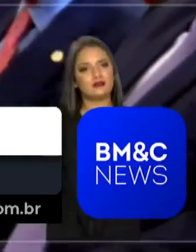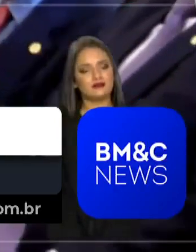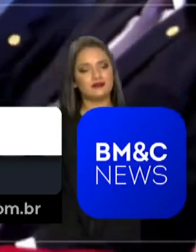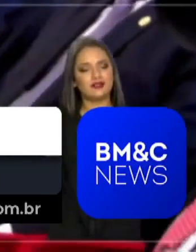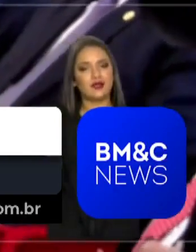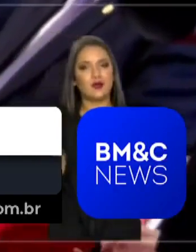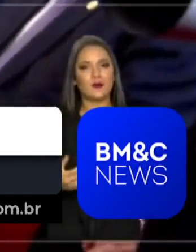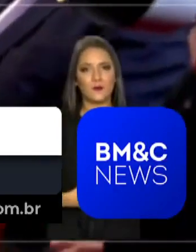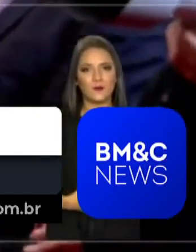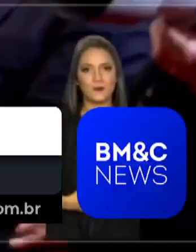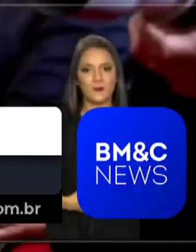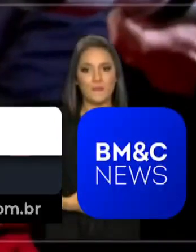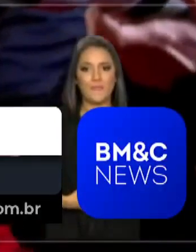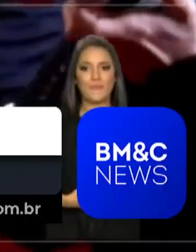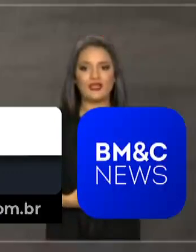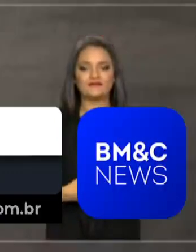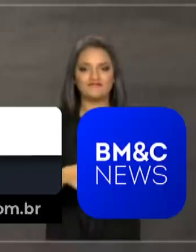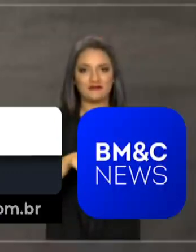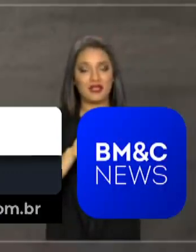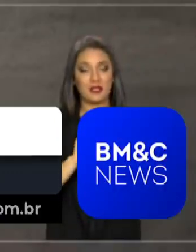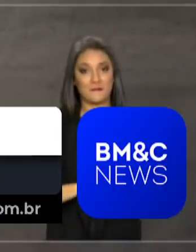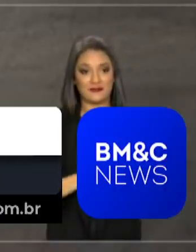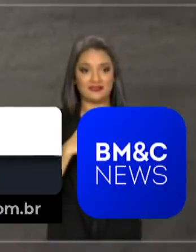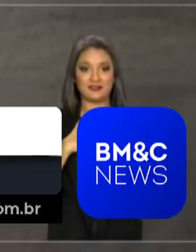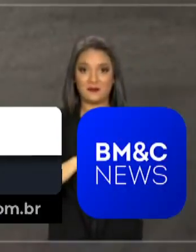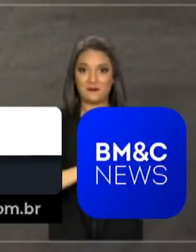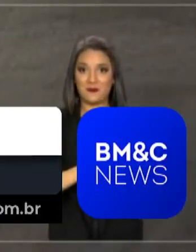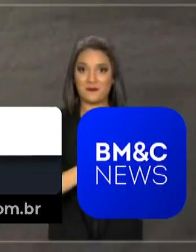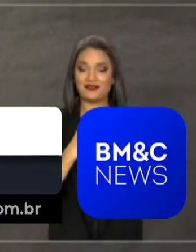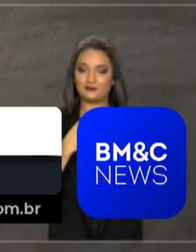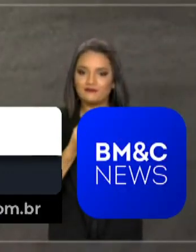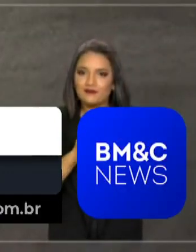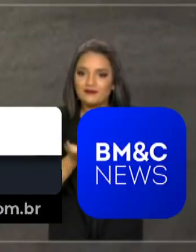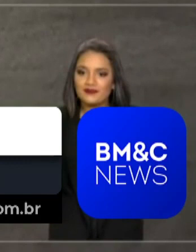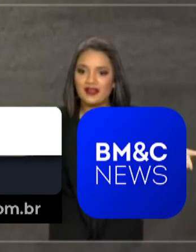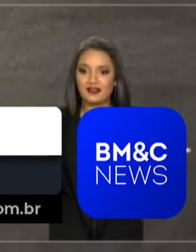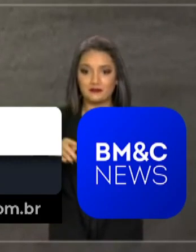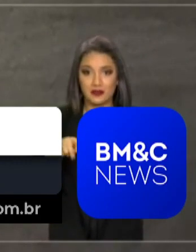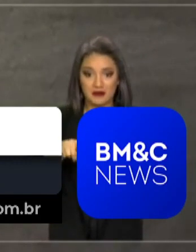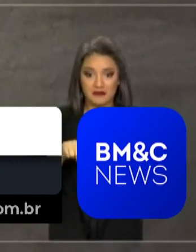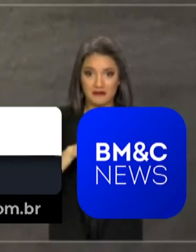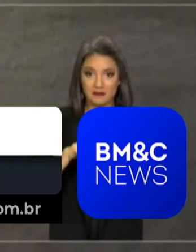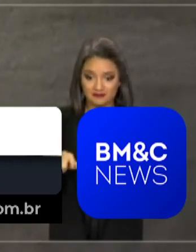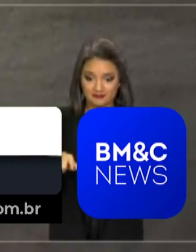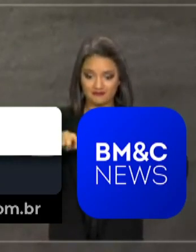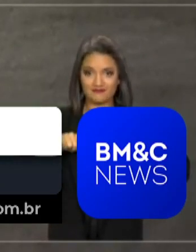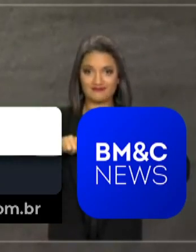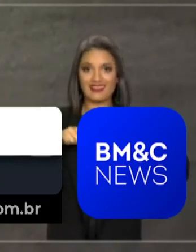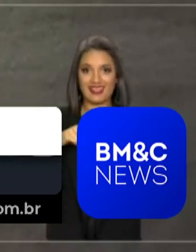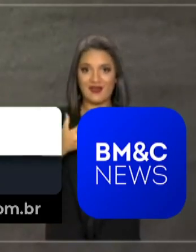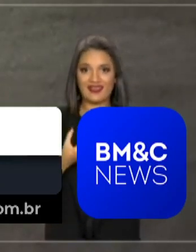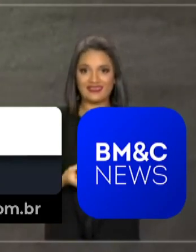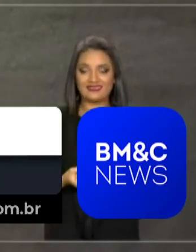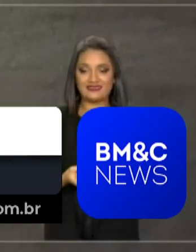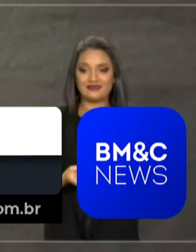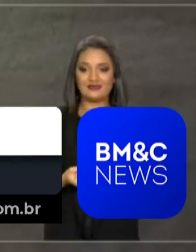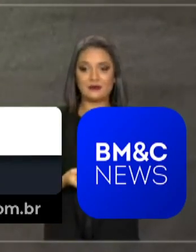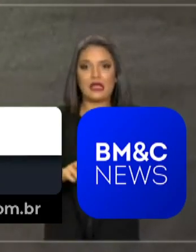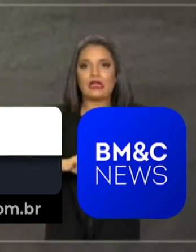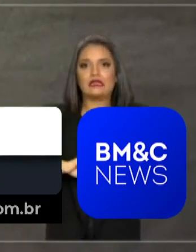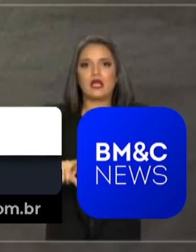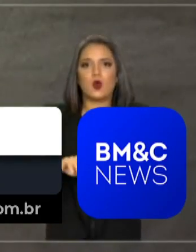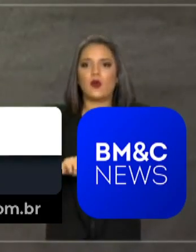partido, eu quero que vocês saibam que esse diploma que eu recebi não é um diploma do